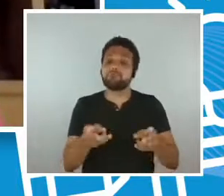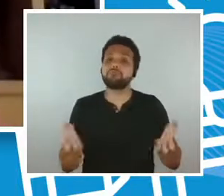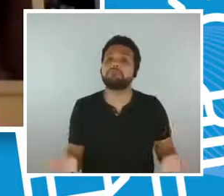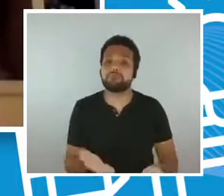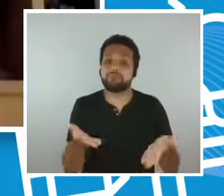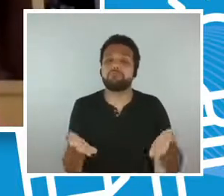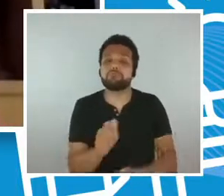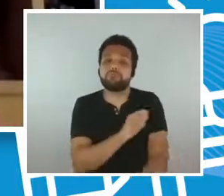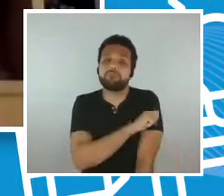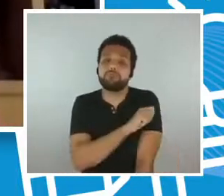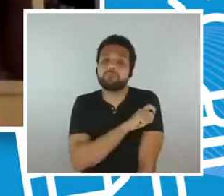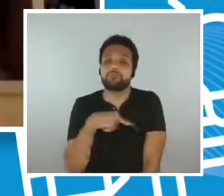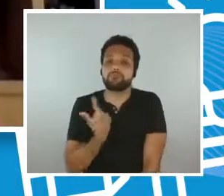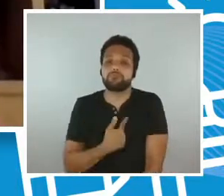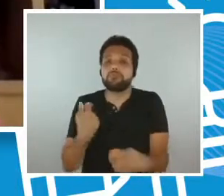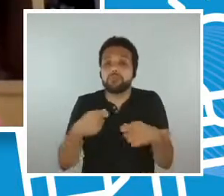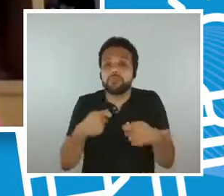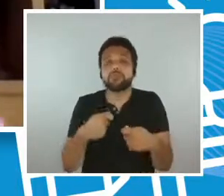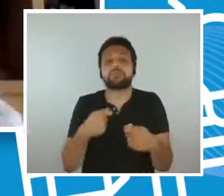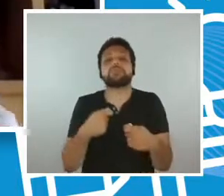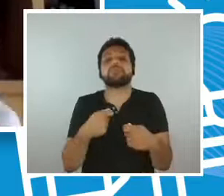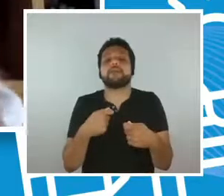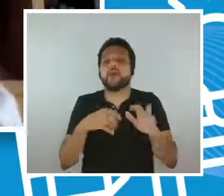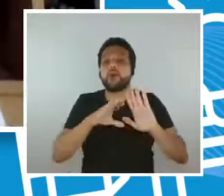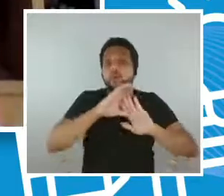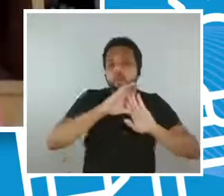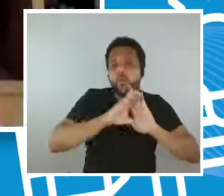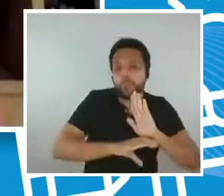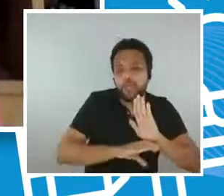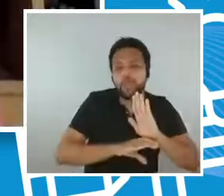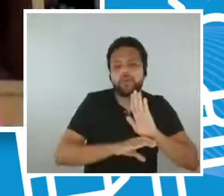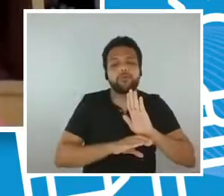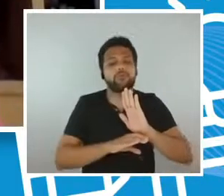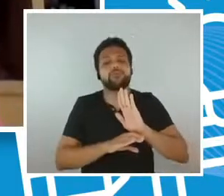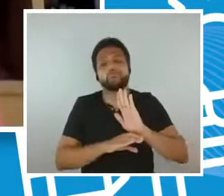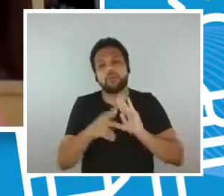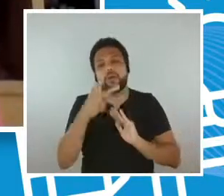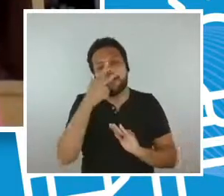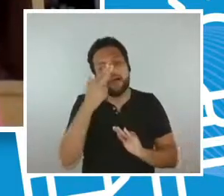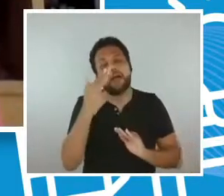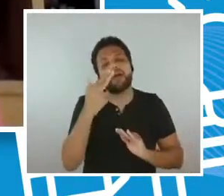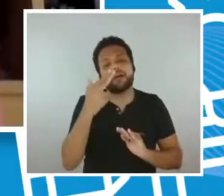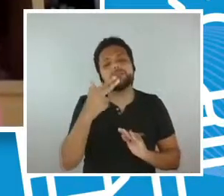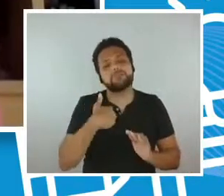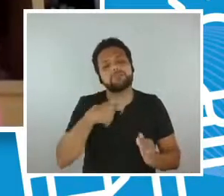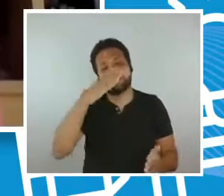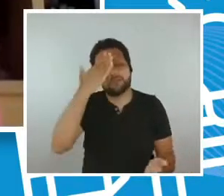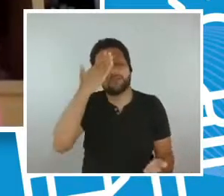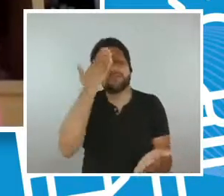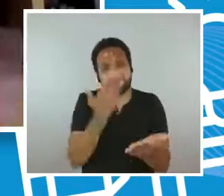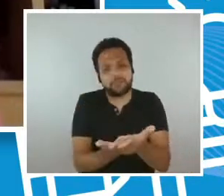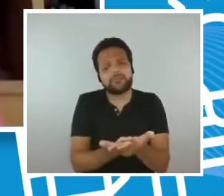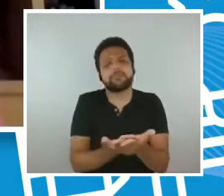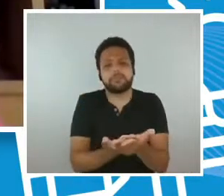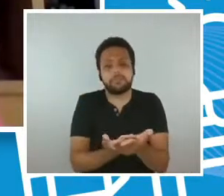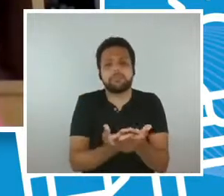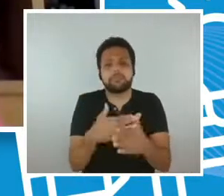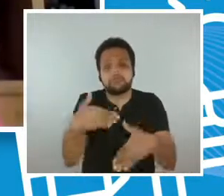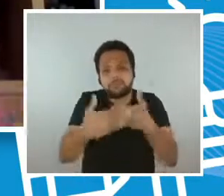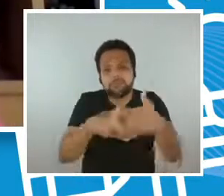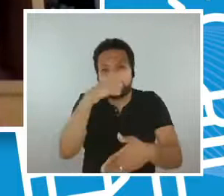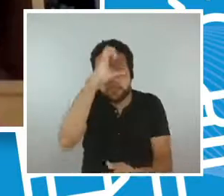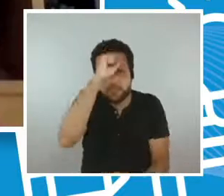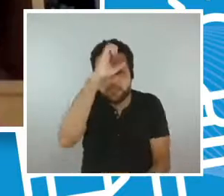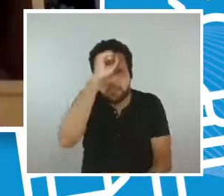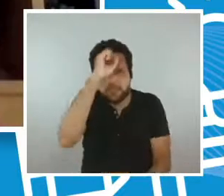precisar fazer o contínuo curricular. Eu acredito que faz parte desta aprendizagem, não tem nada bom na